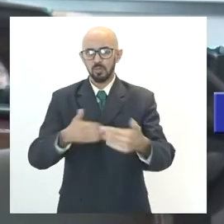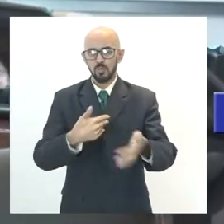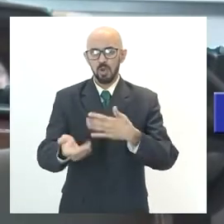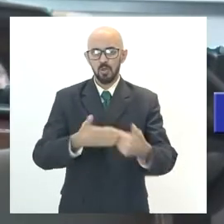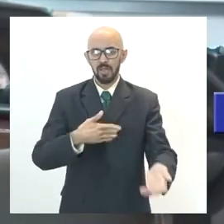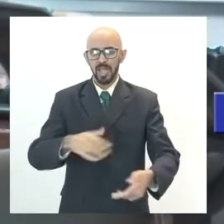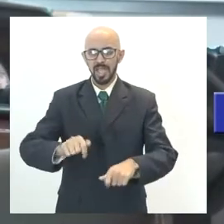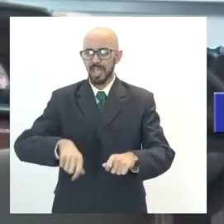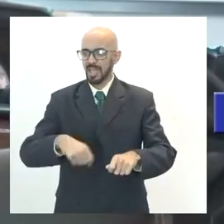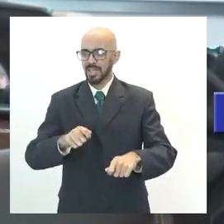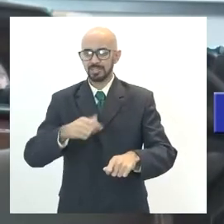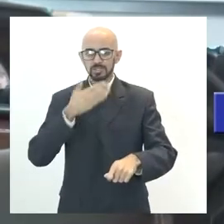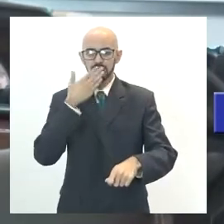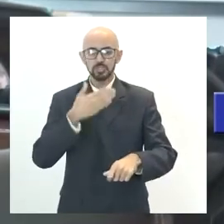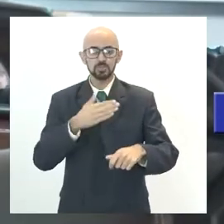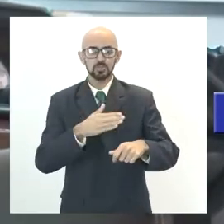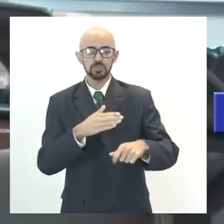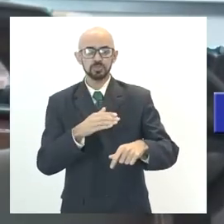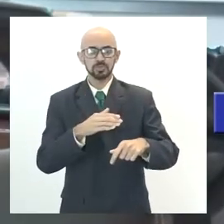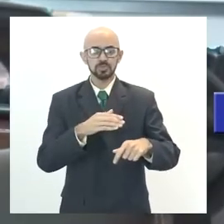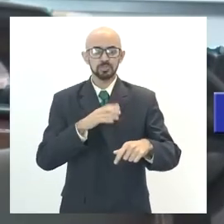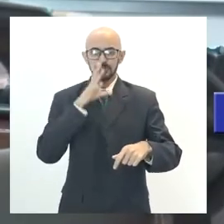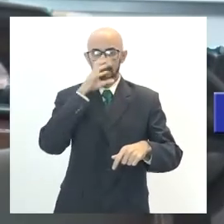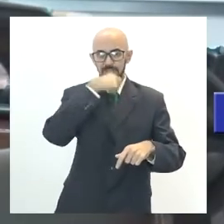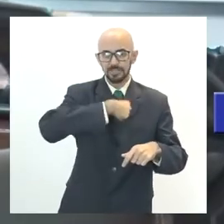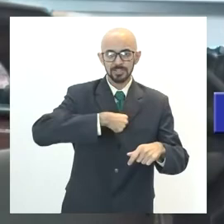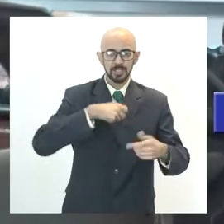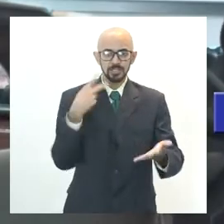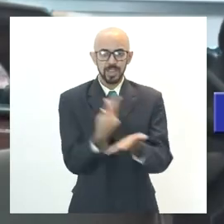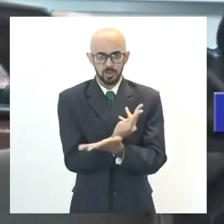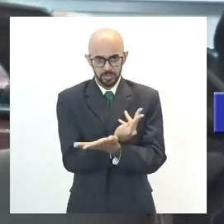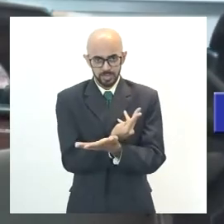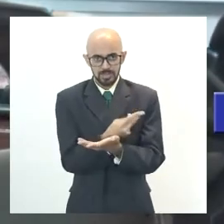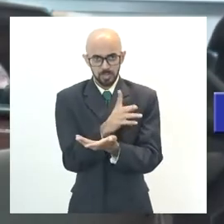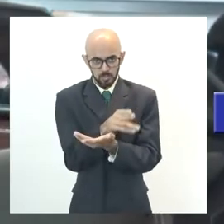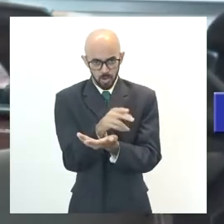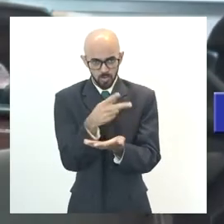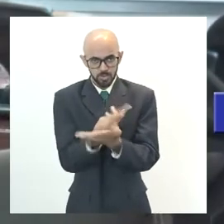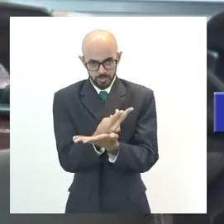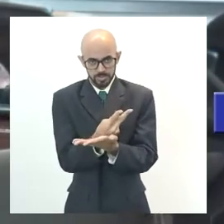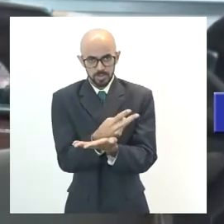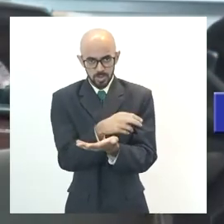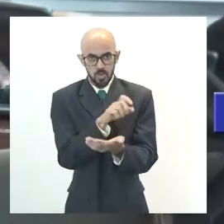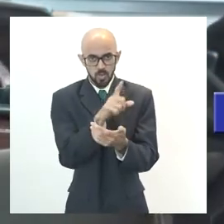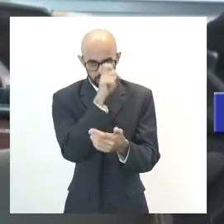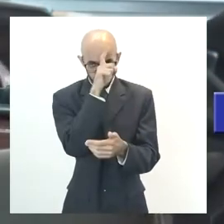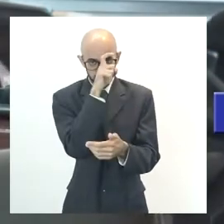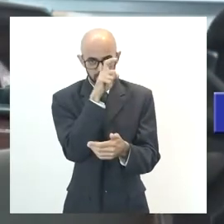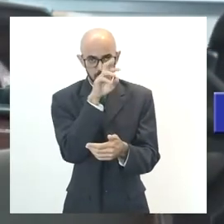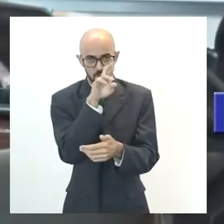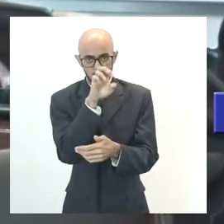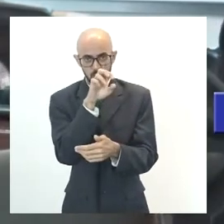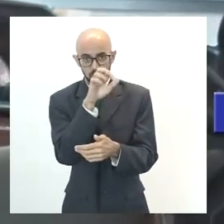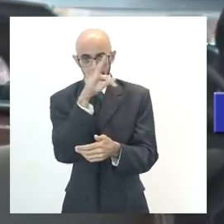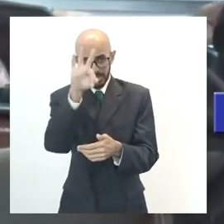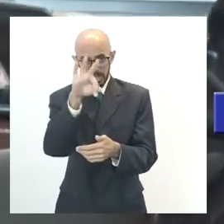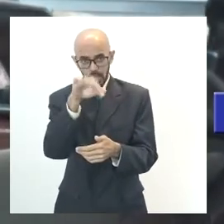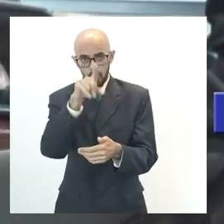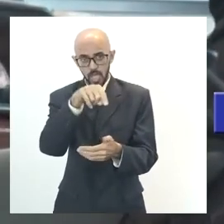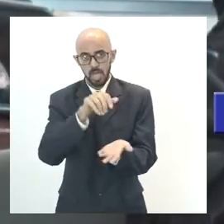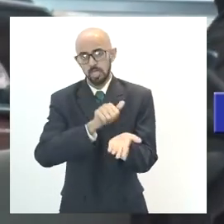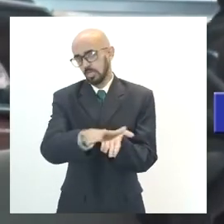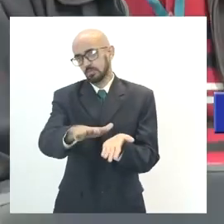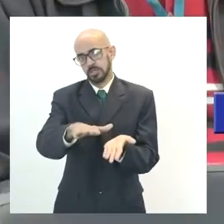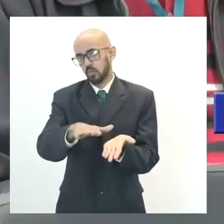sinal de resistência como que ocorreu dentro da rede Federal que você tem é a demissão em massa